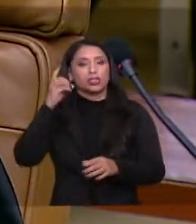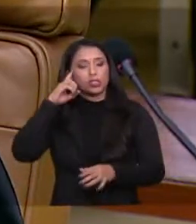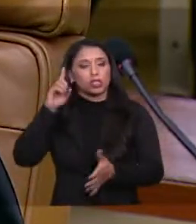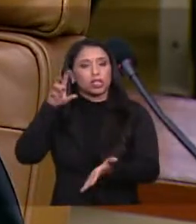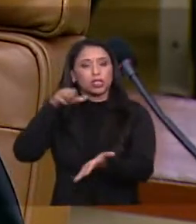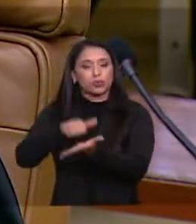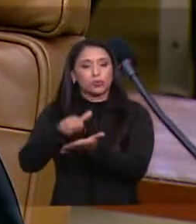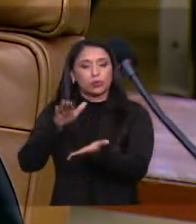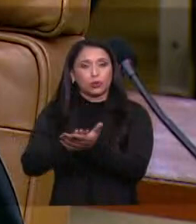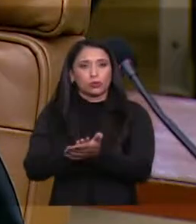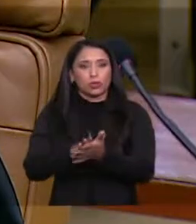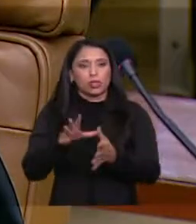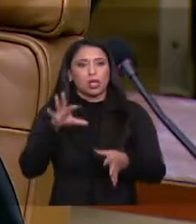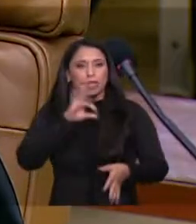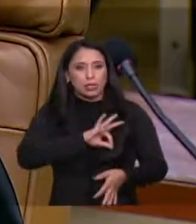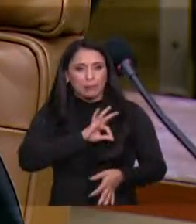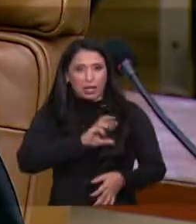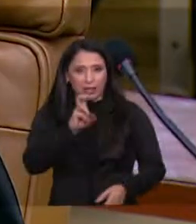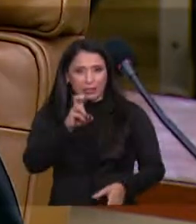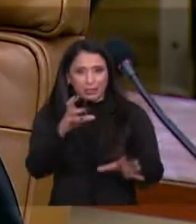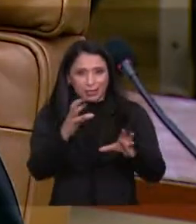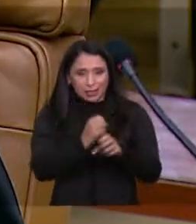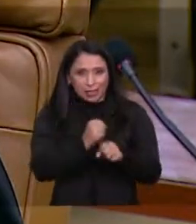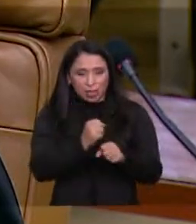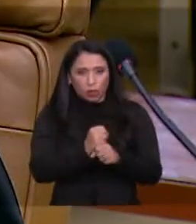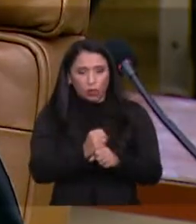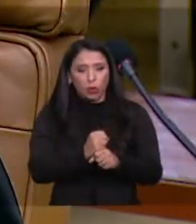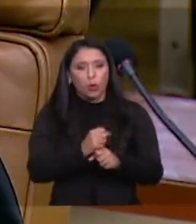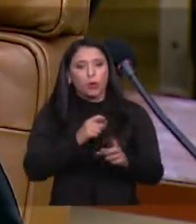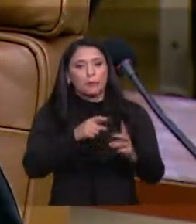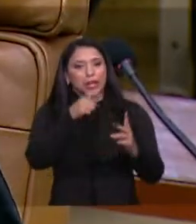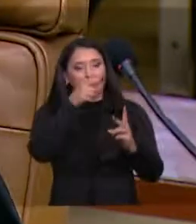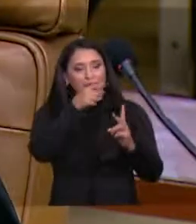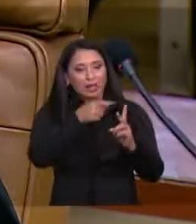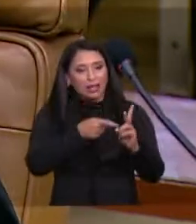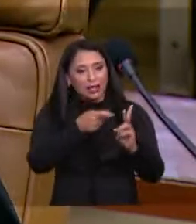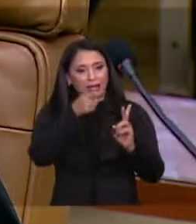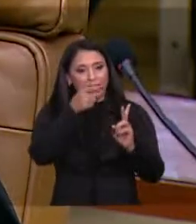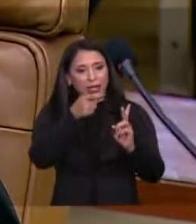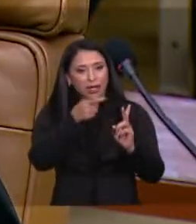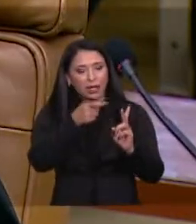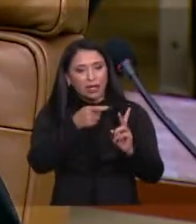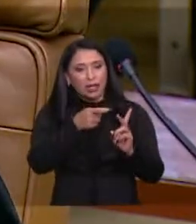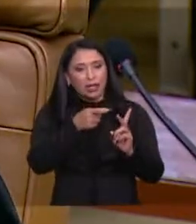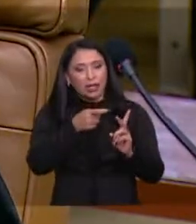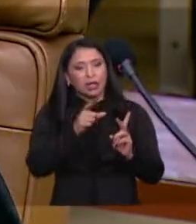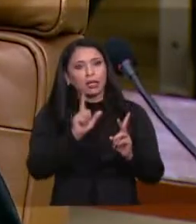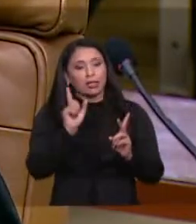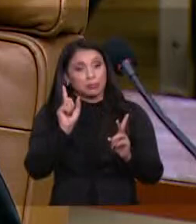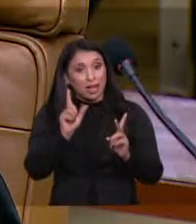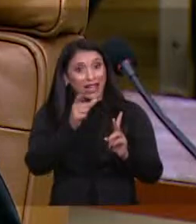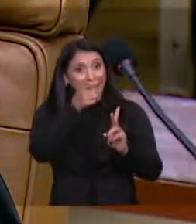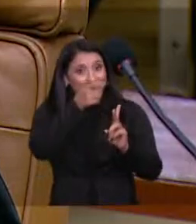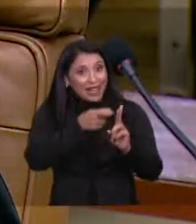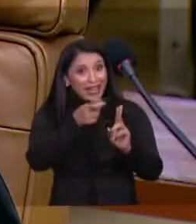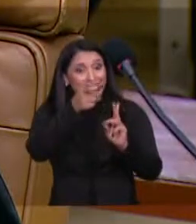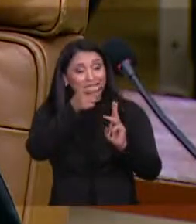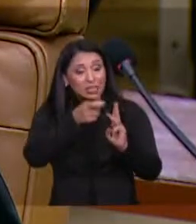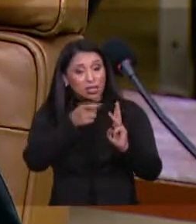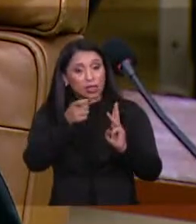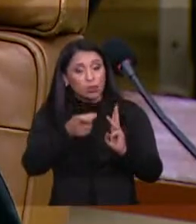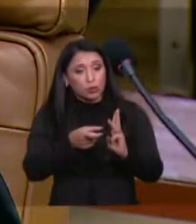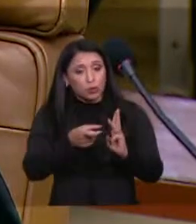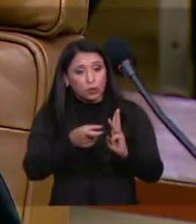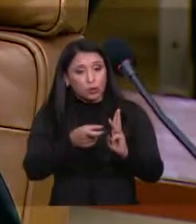unitário de cinco salários mínimos na época dos fatos para cada um sobrinho isso para cada